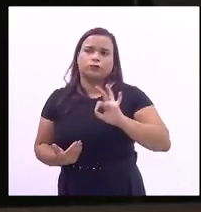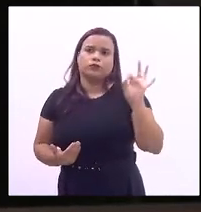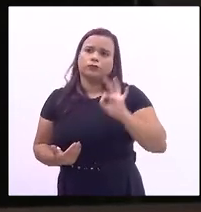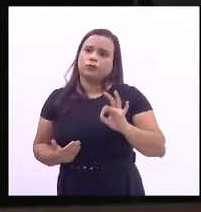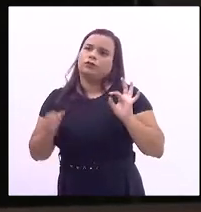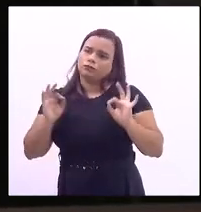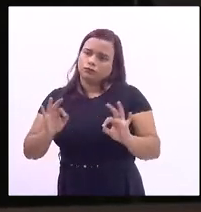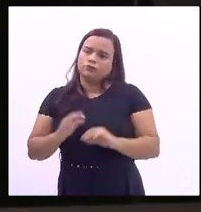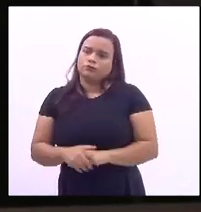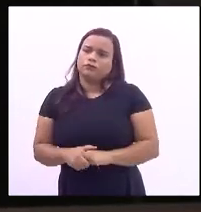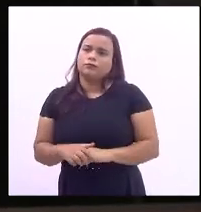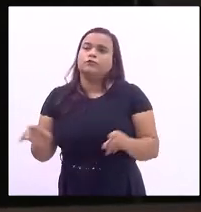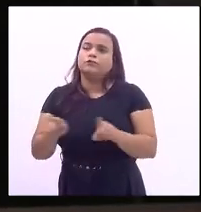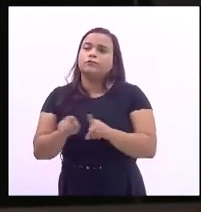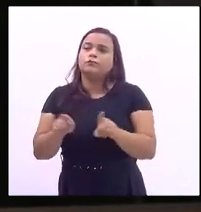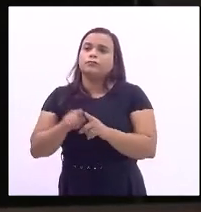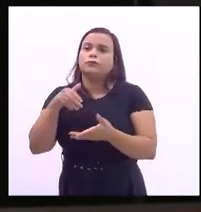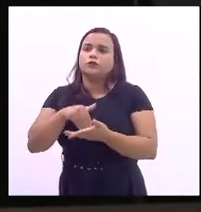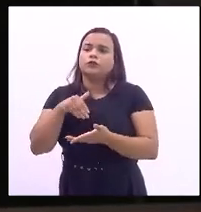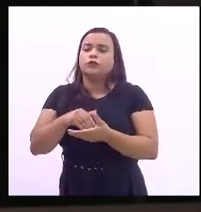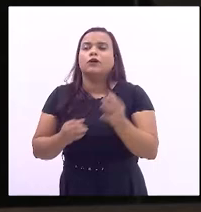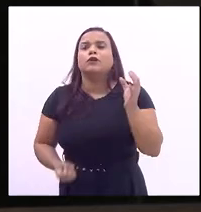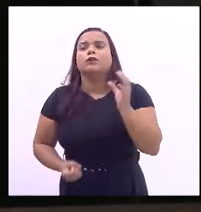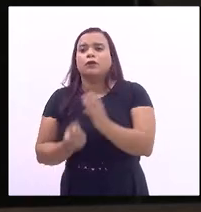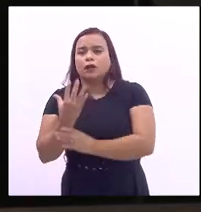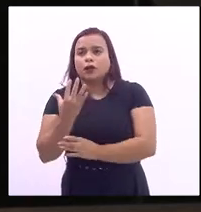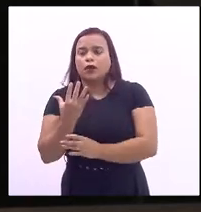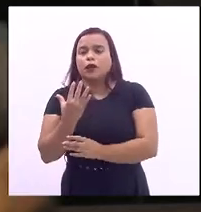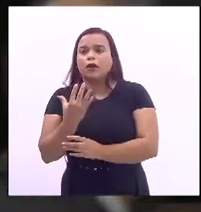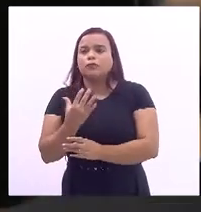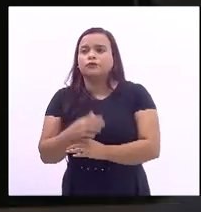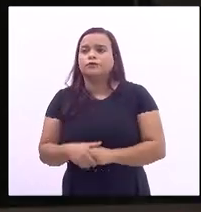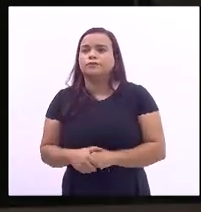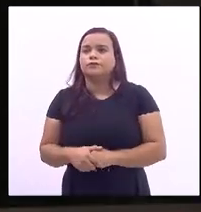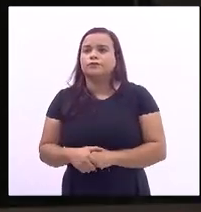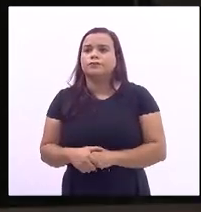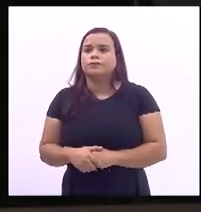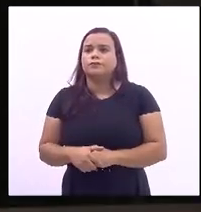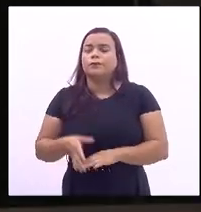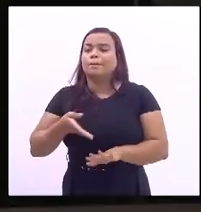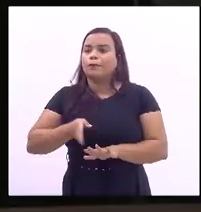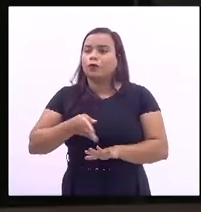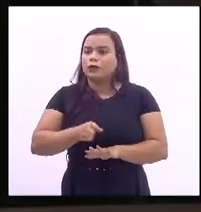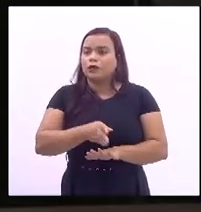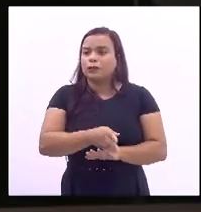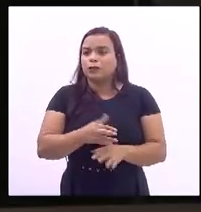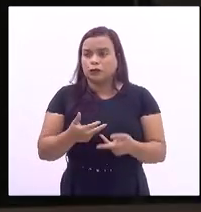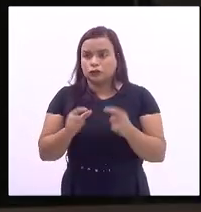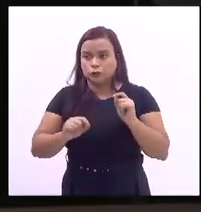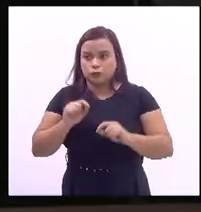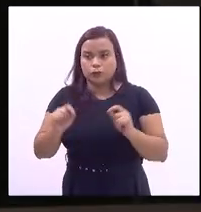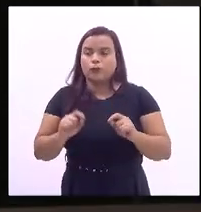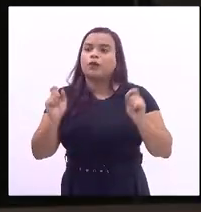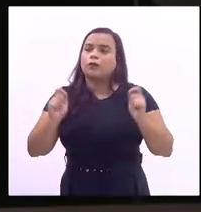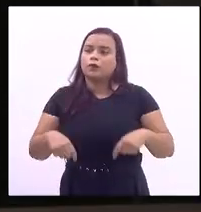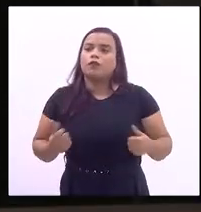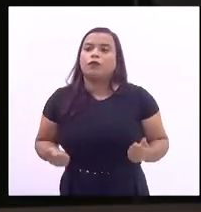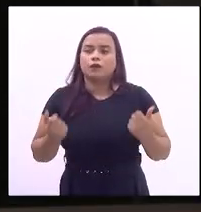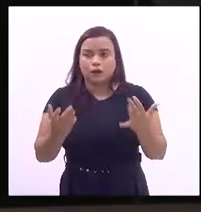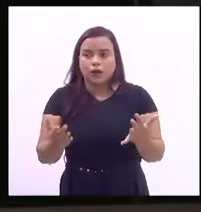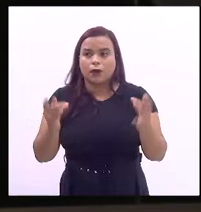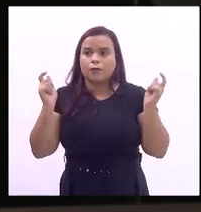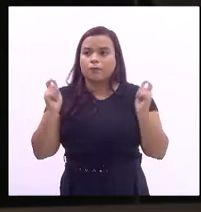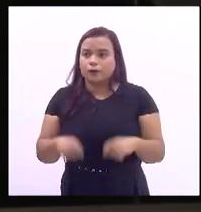centro e por último né a criação de um de uma modalidade em que se permita